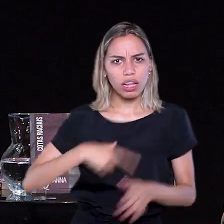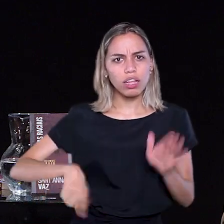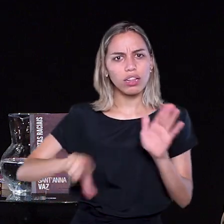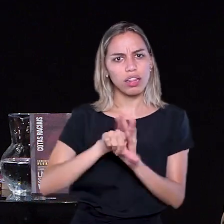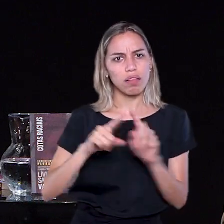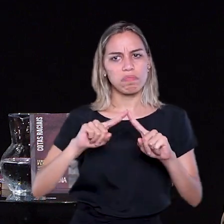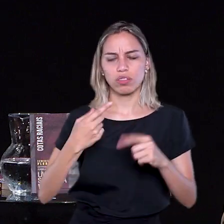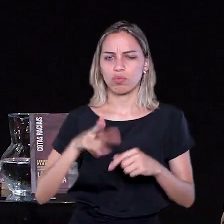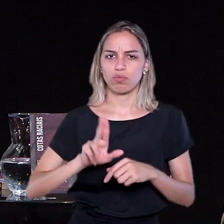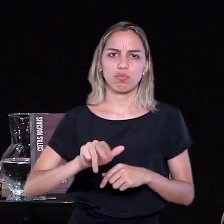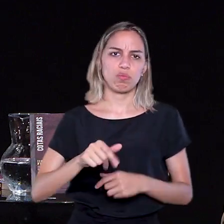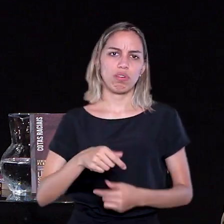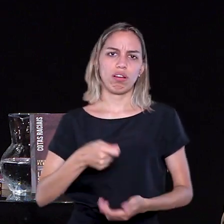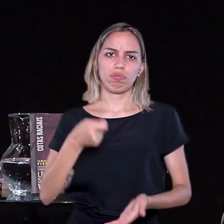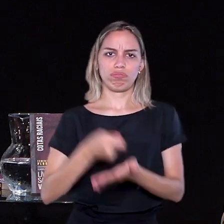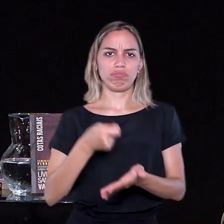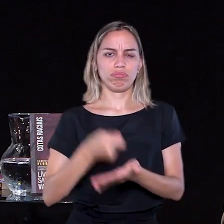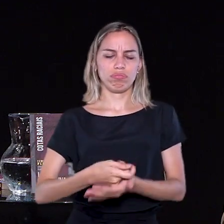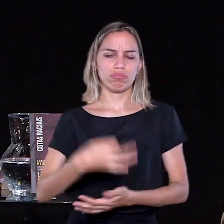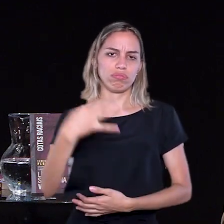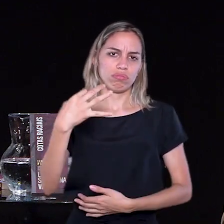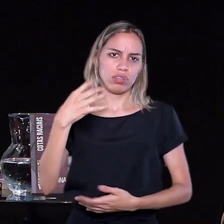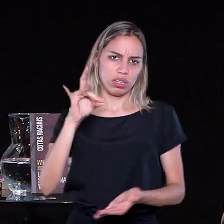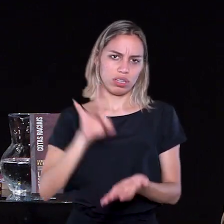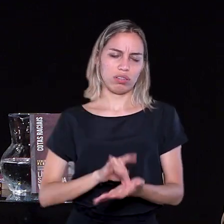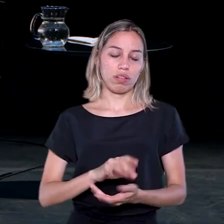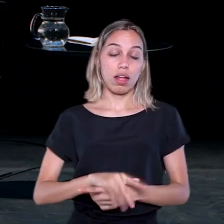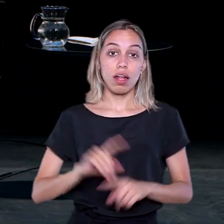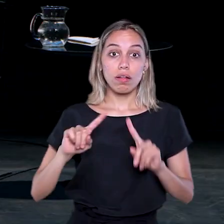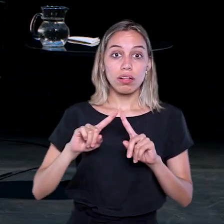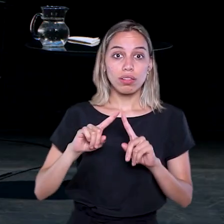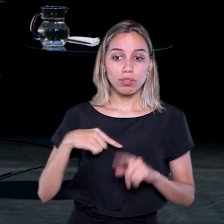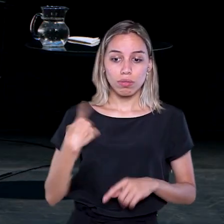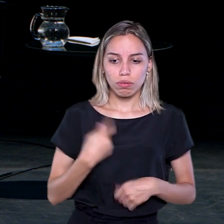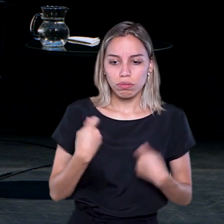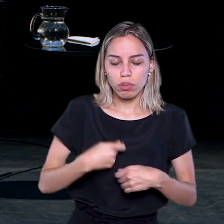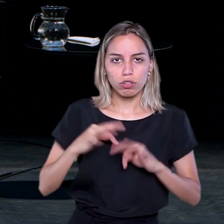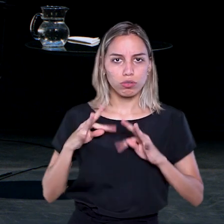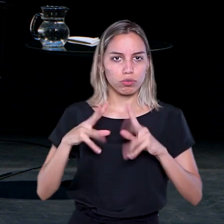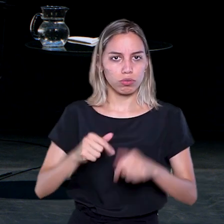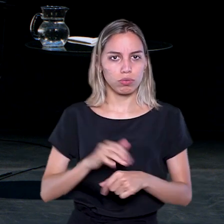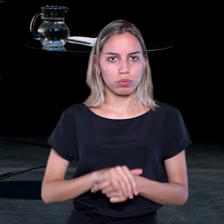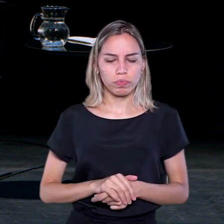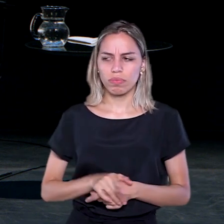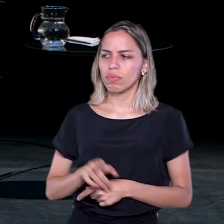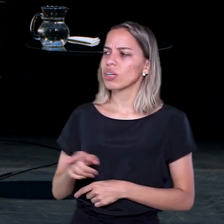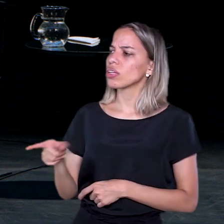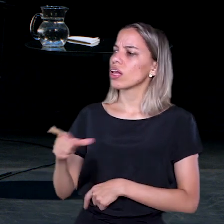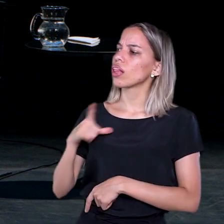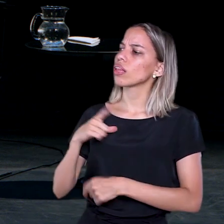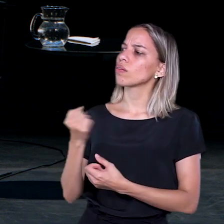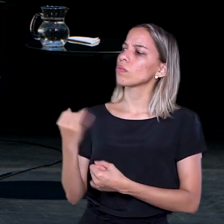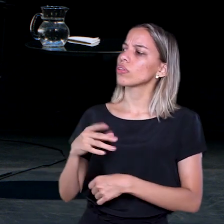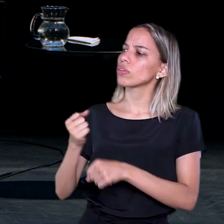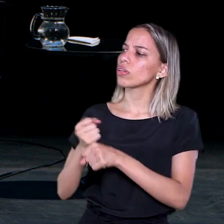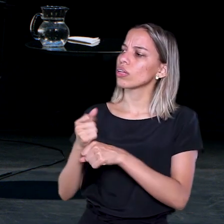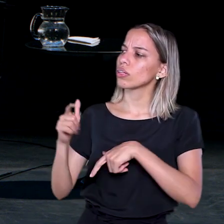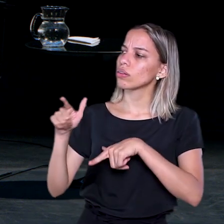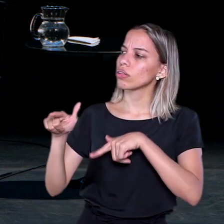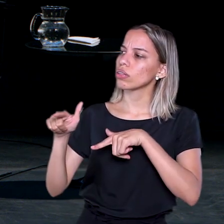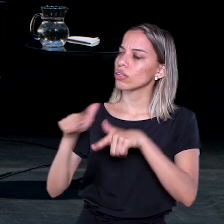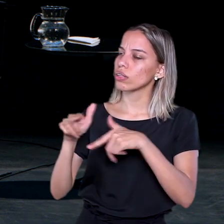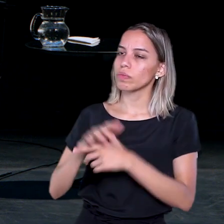né? Então, sigamos, né? Nós precisamos de todas e todos nessa missão. Quantos anos você está na promotoria? 18 anos de